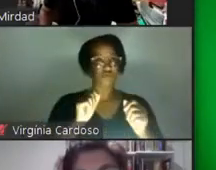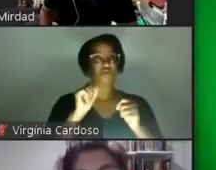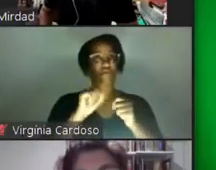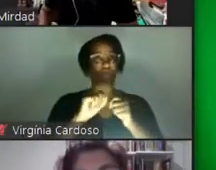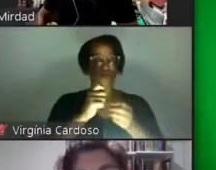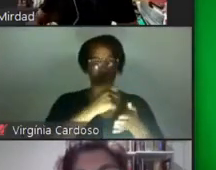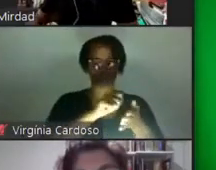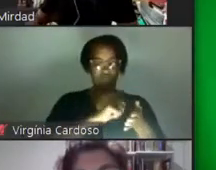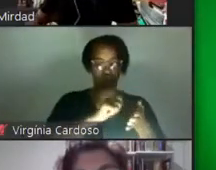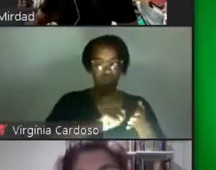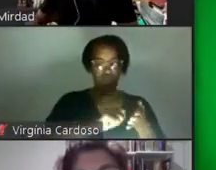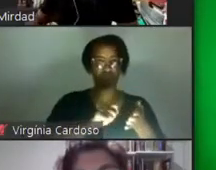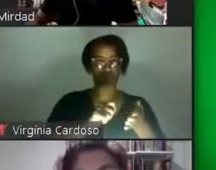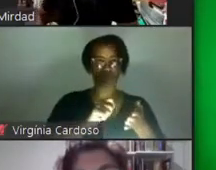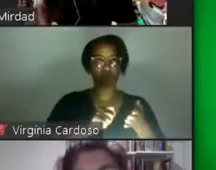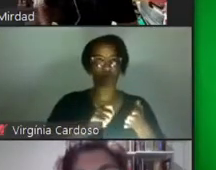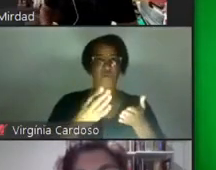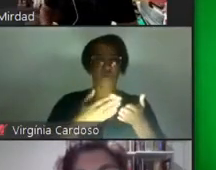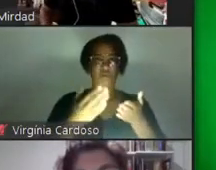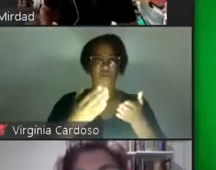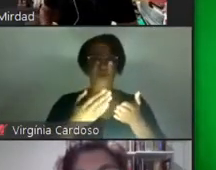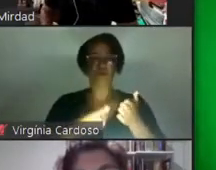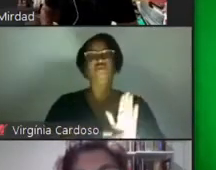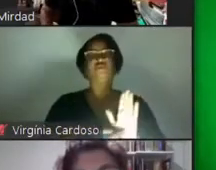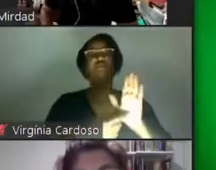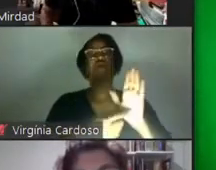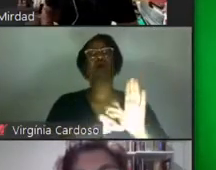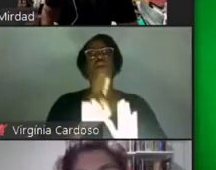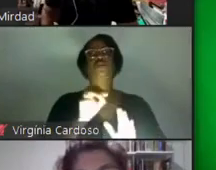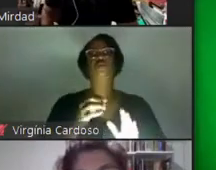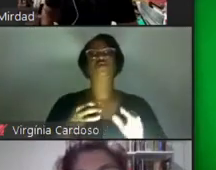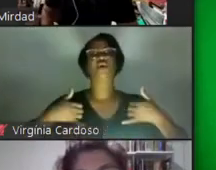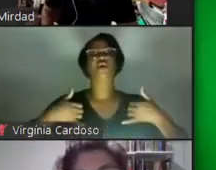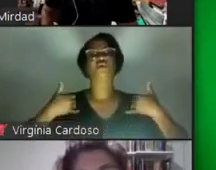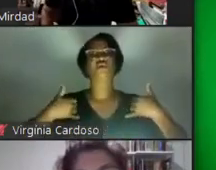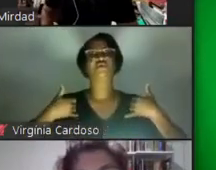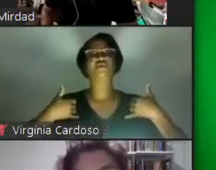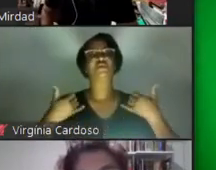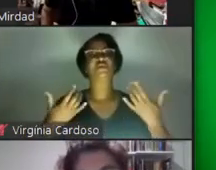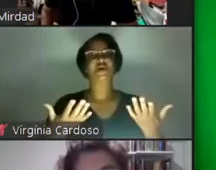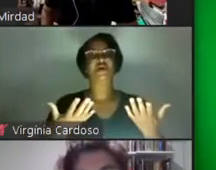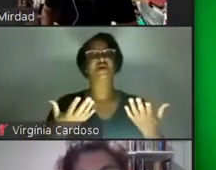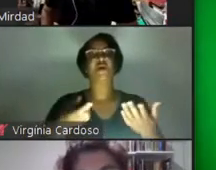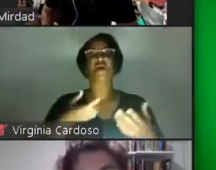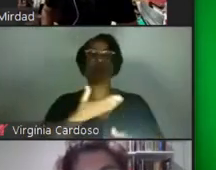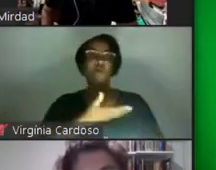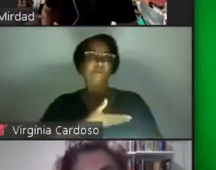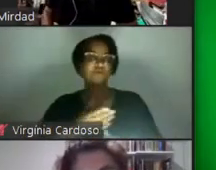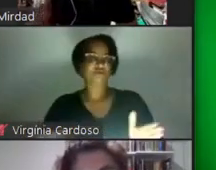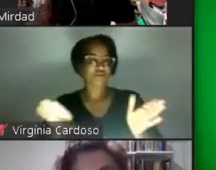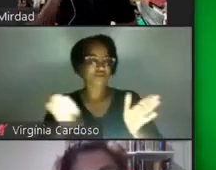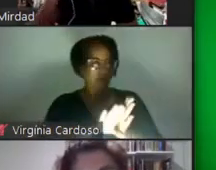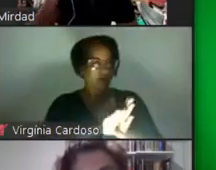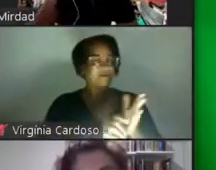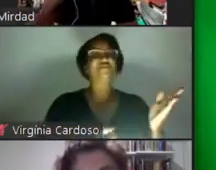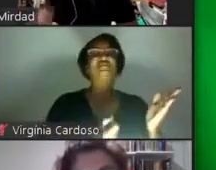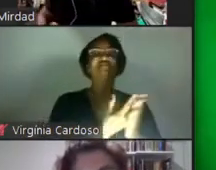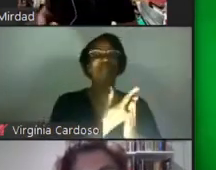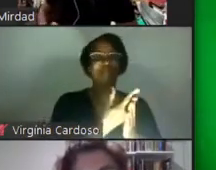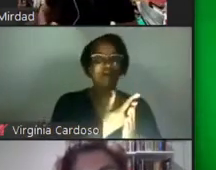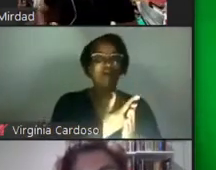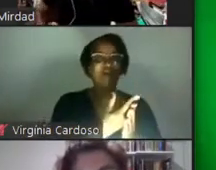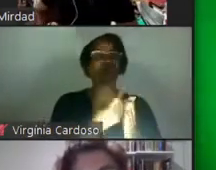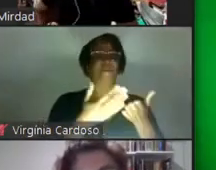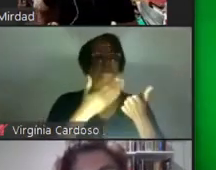lançar no aniversário para juntar amigo, e o amigo chegar, o presente ser o cara chegar e comprar o livro, ou juntar, fazer um sarau e